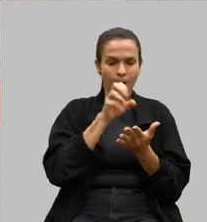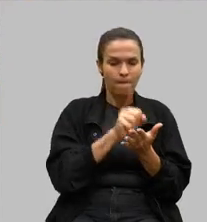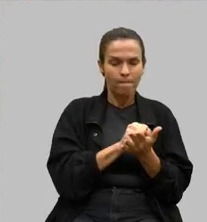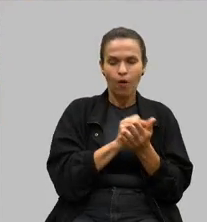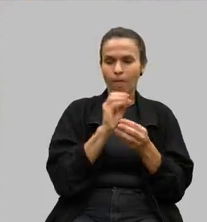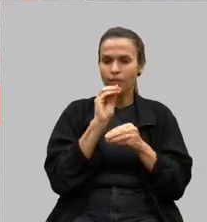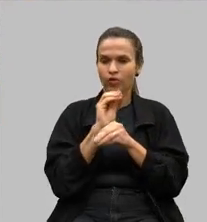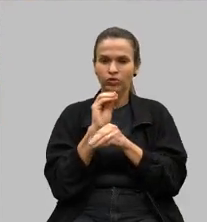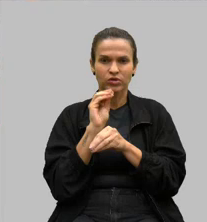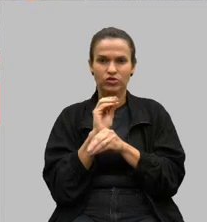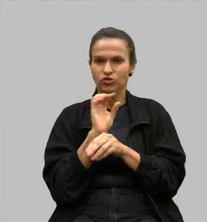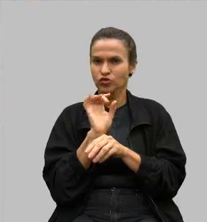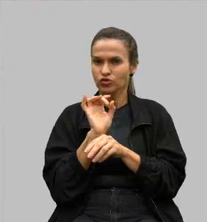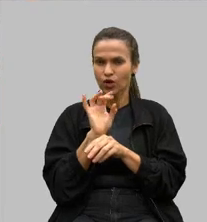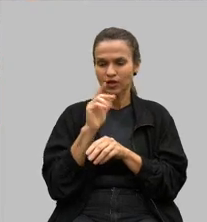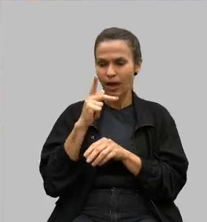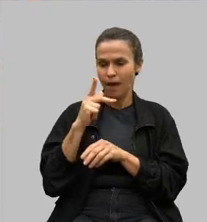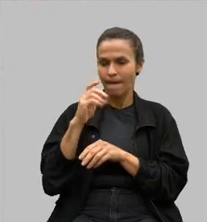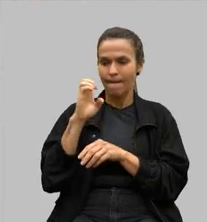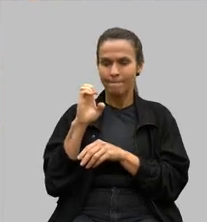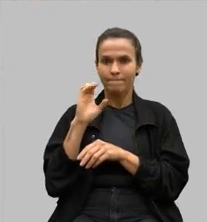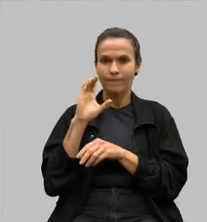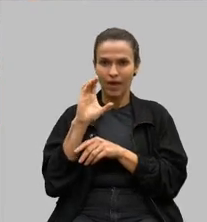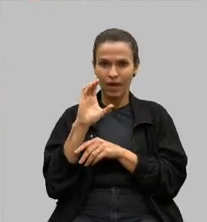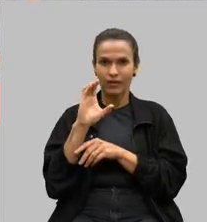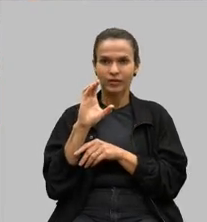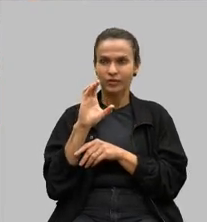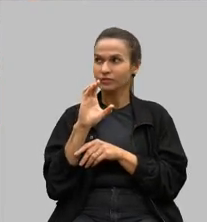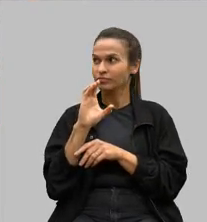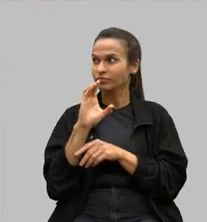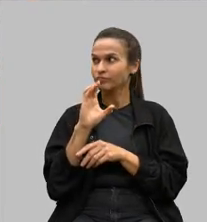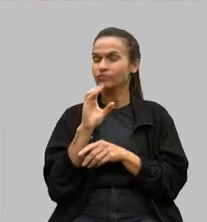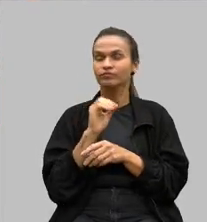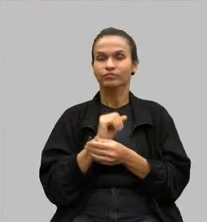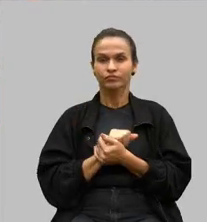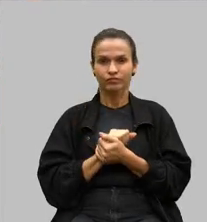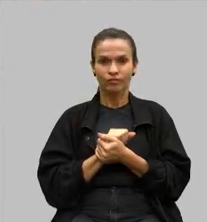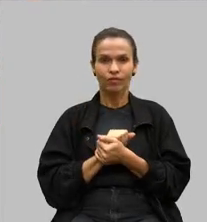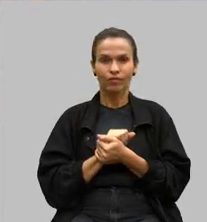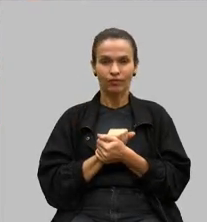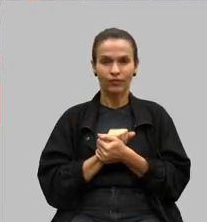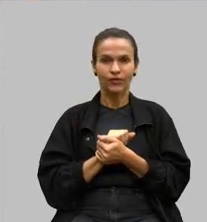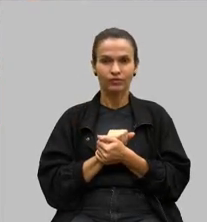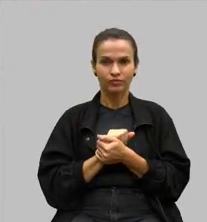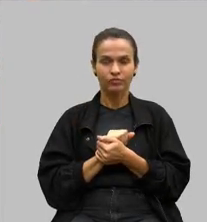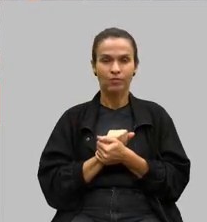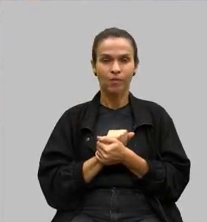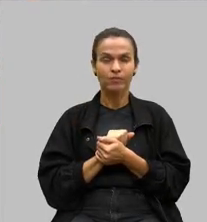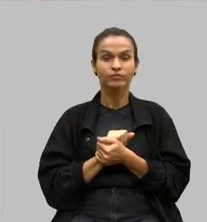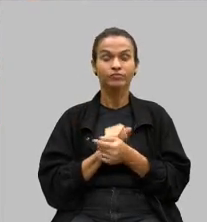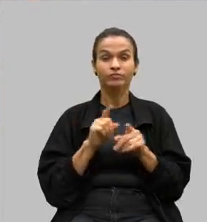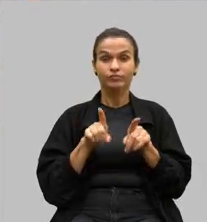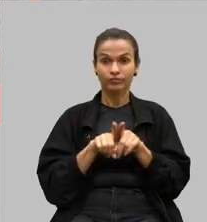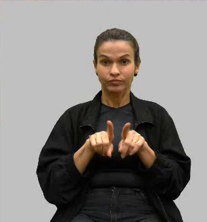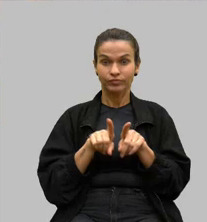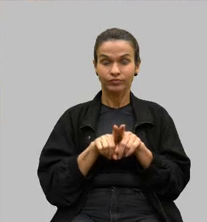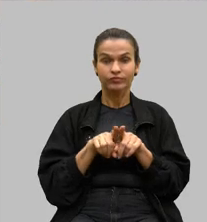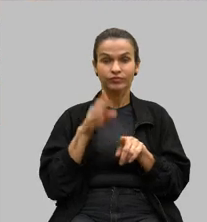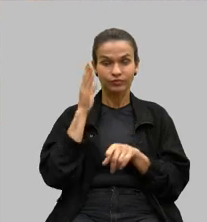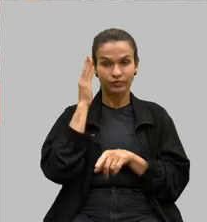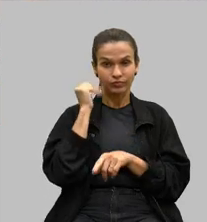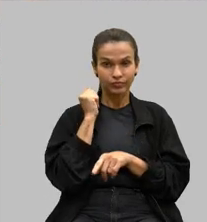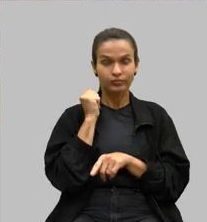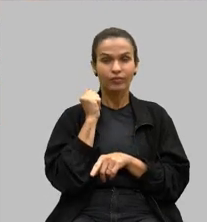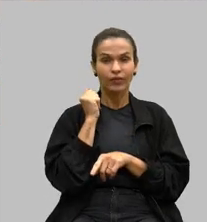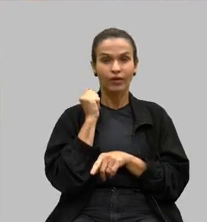a votação da PEC que o deputado Mauro Tramonte é o primeiro signatário e grande articulador nós sabemos que a PEC aqui era um